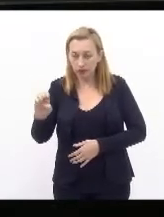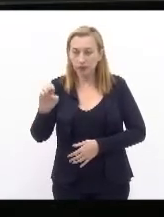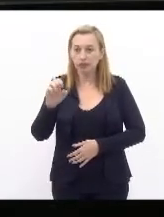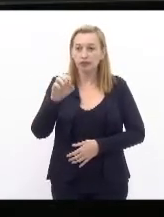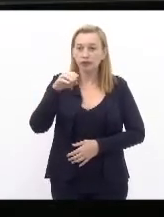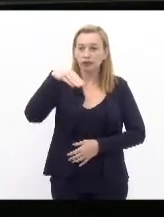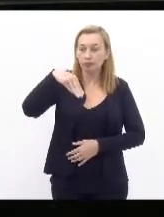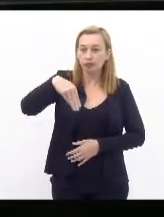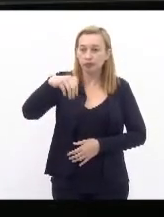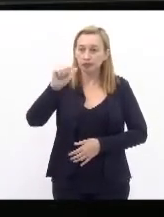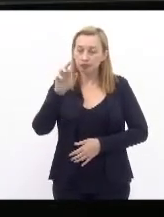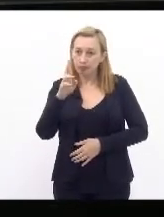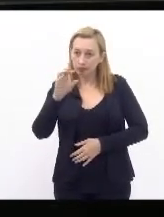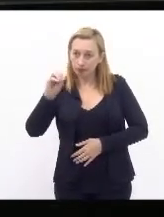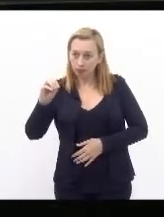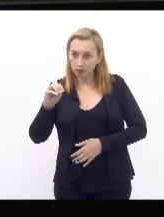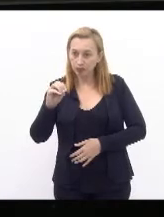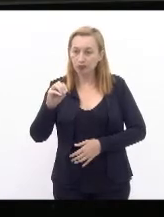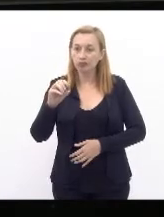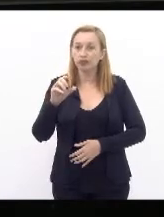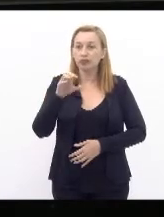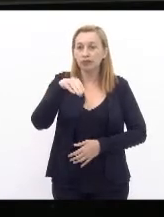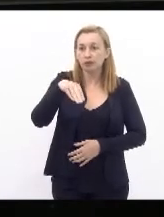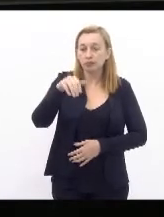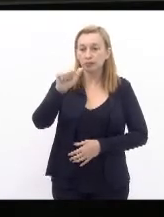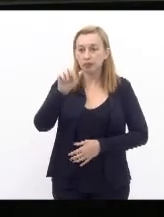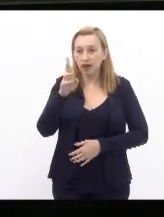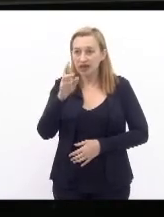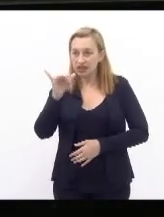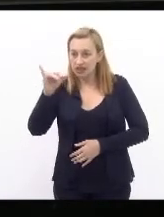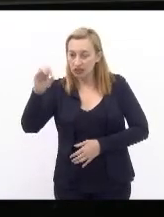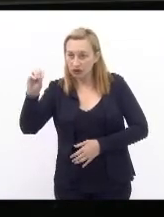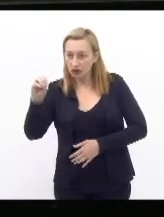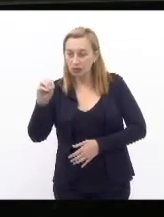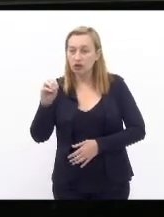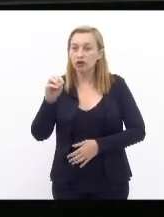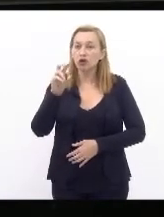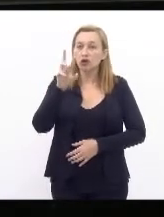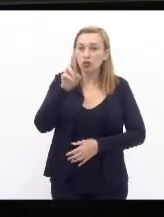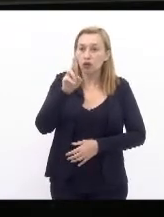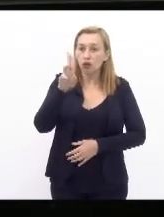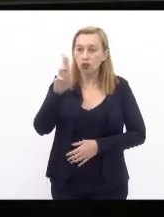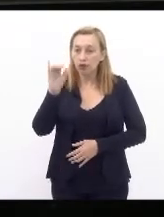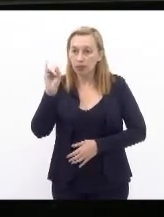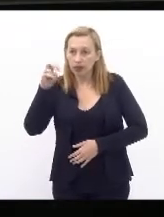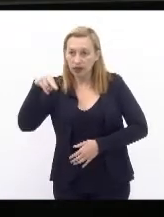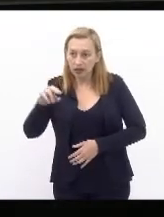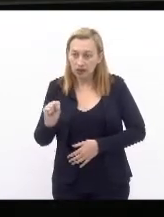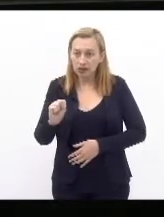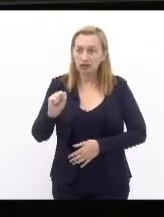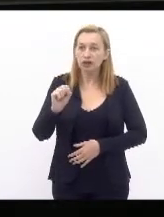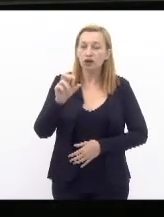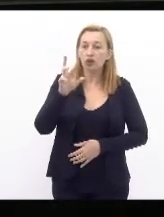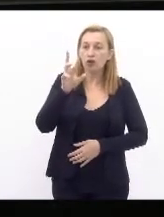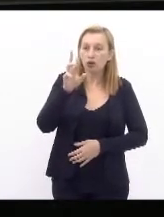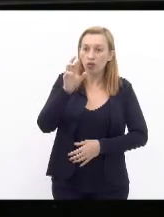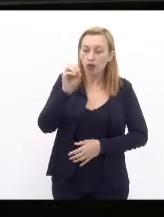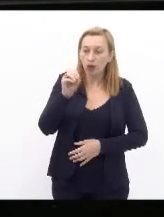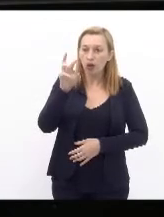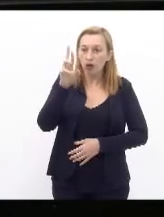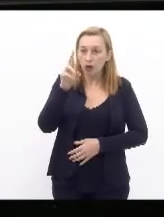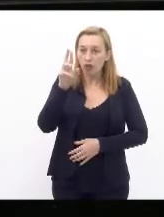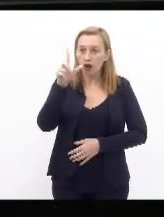Márcio Gerri, Marcivânia, Rubem Júnior, Orlando Silva e a